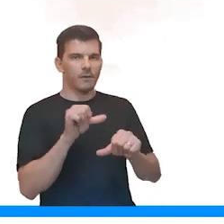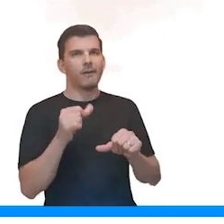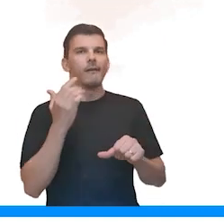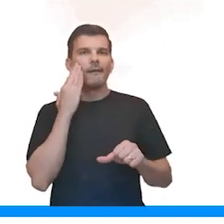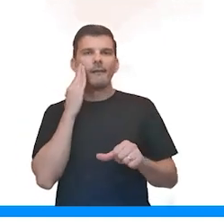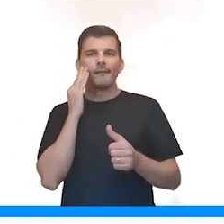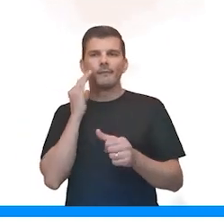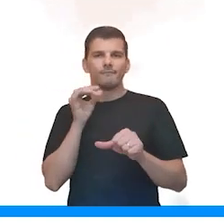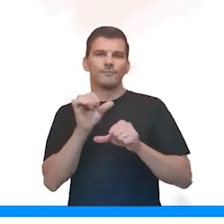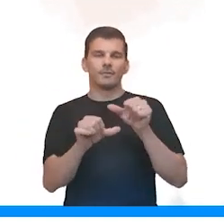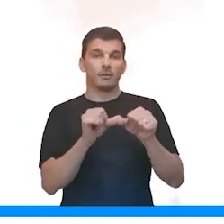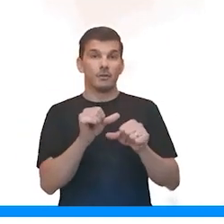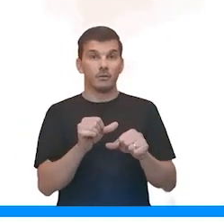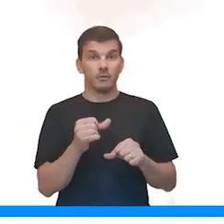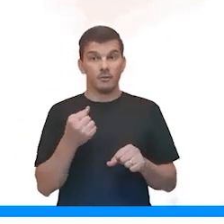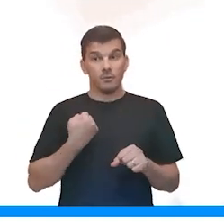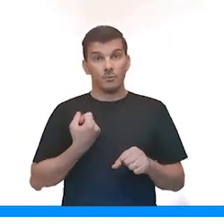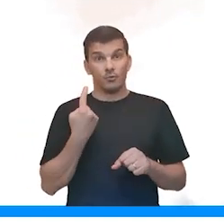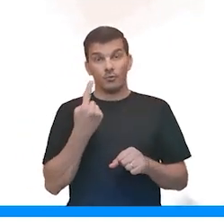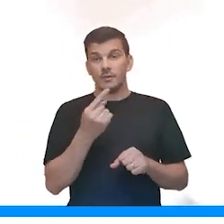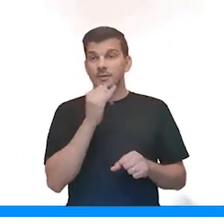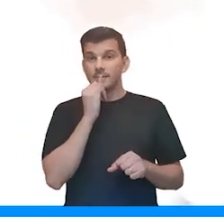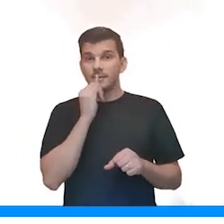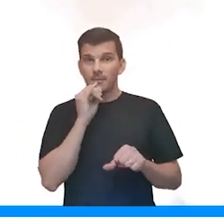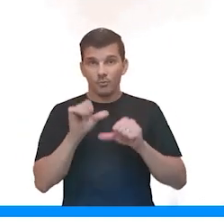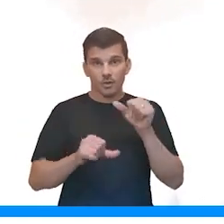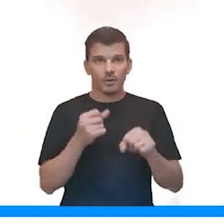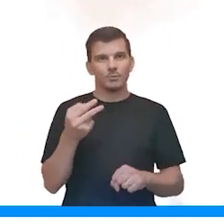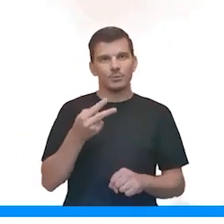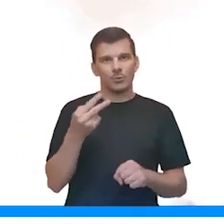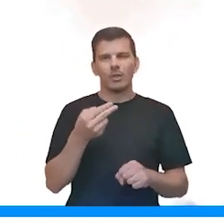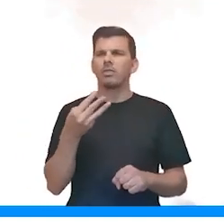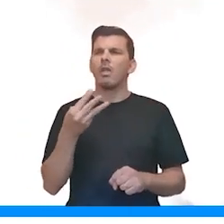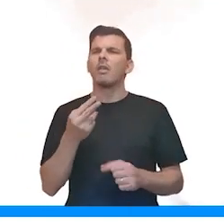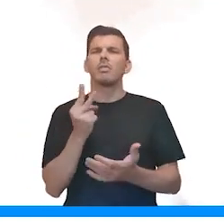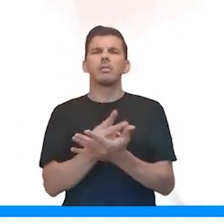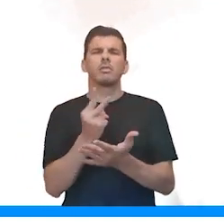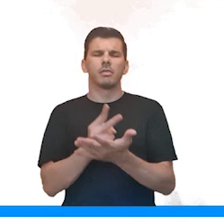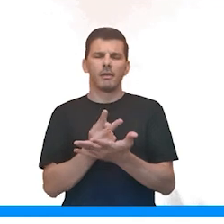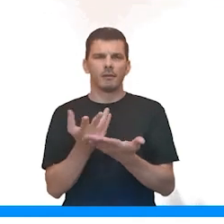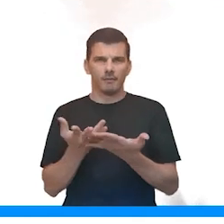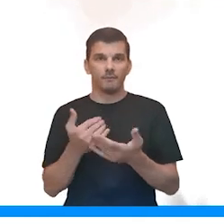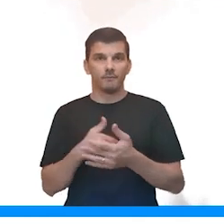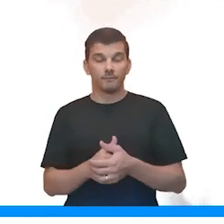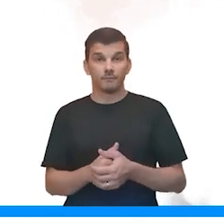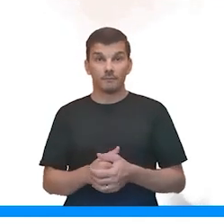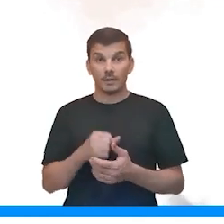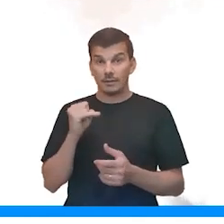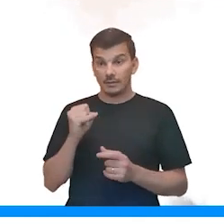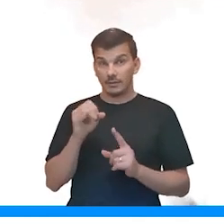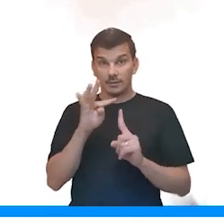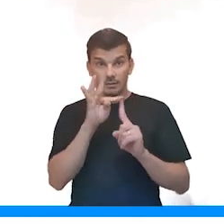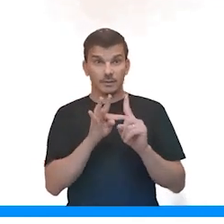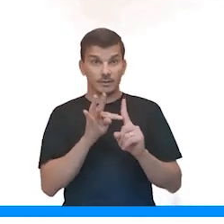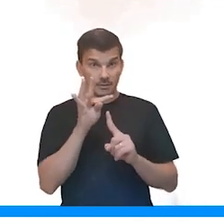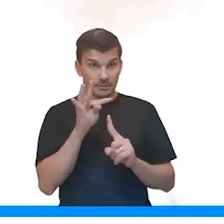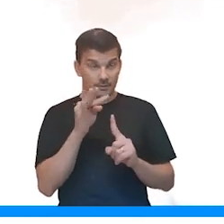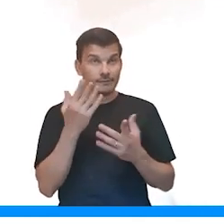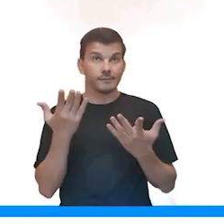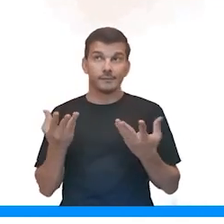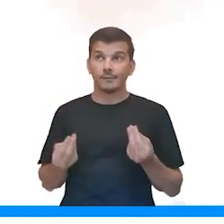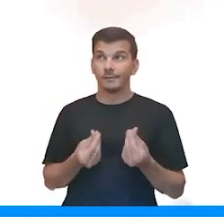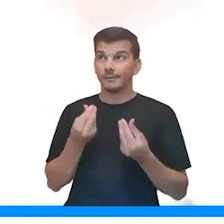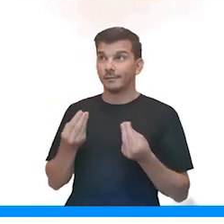um, ao mudar o outro automaticamente muda, né? Então fixo um dos três, mudando o segundo, o terceiro também se altera. E agora eu